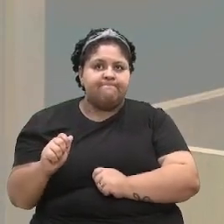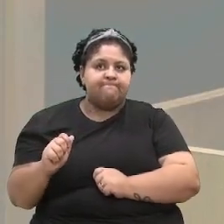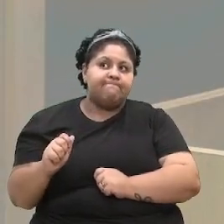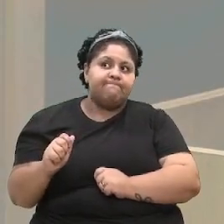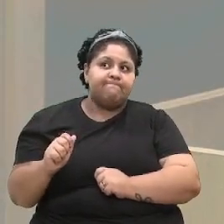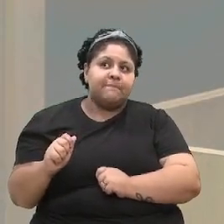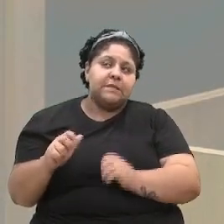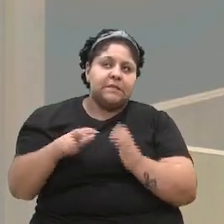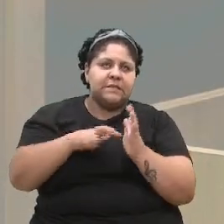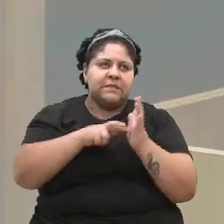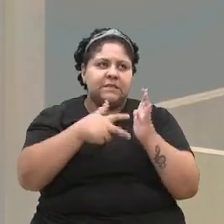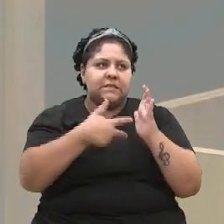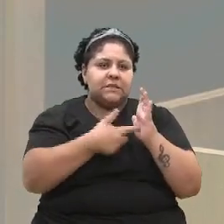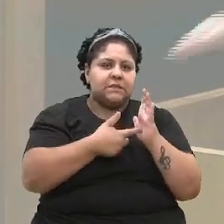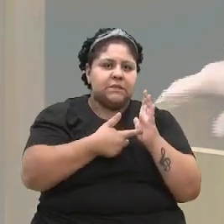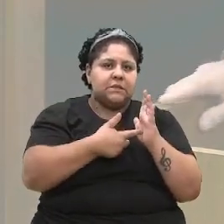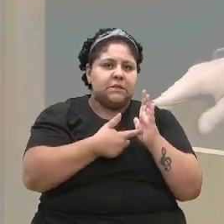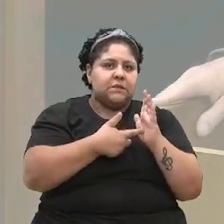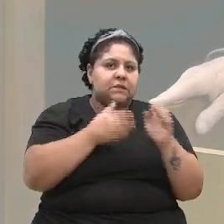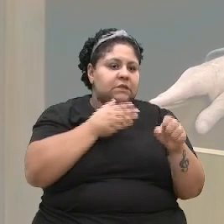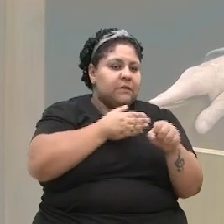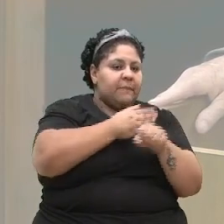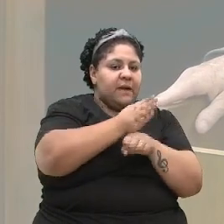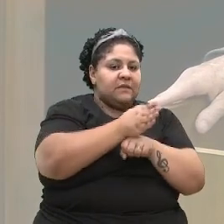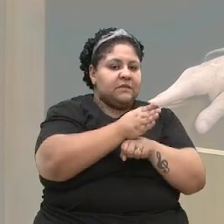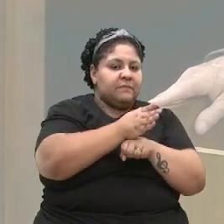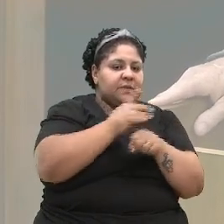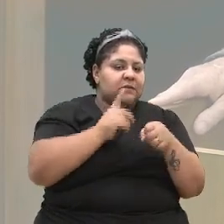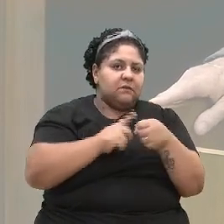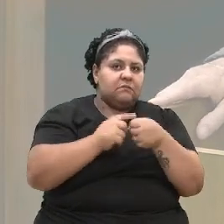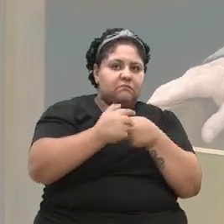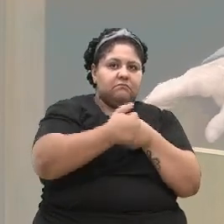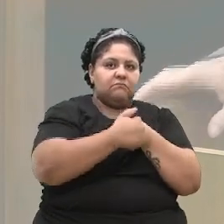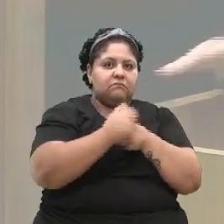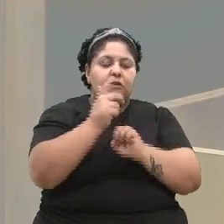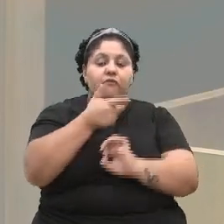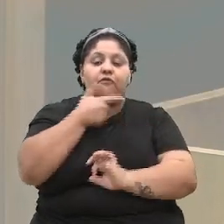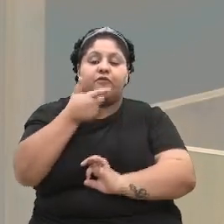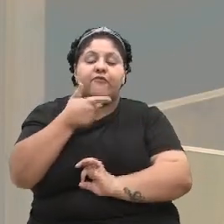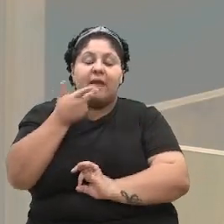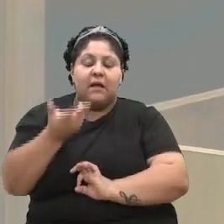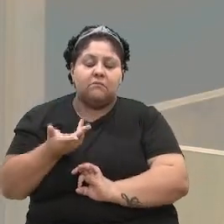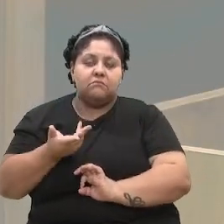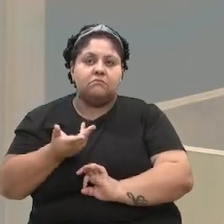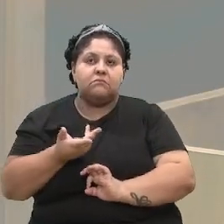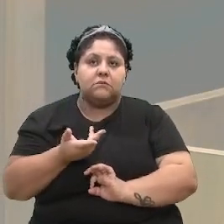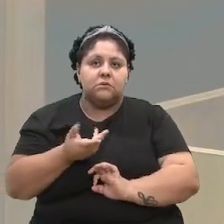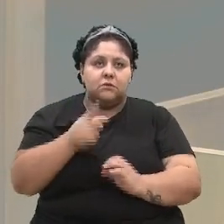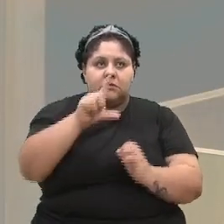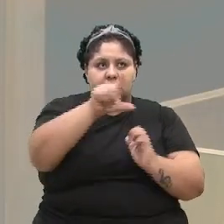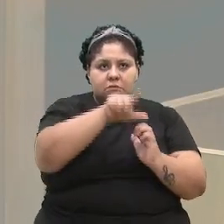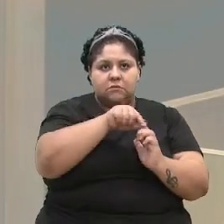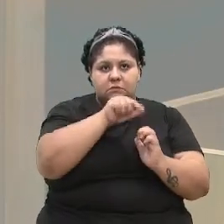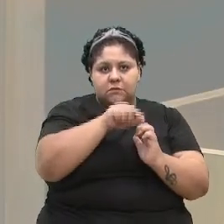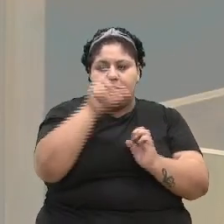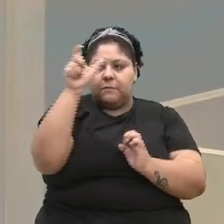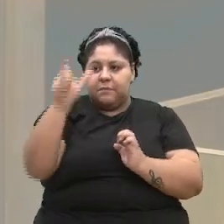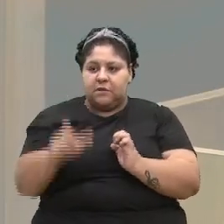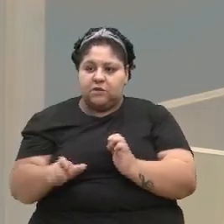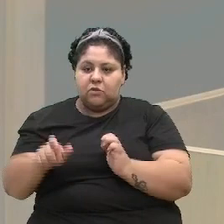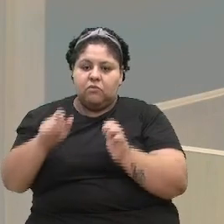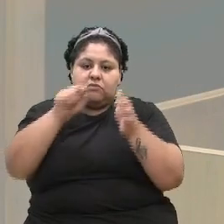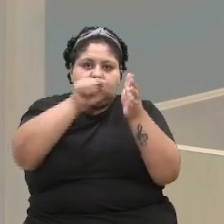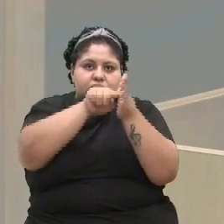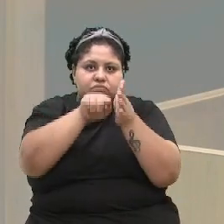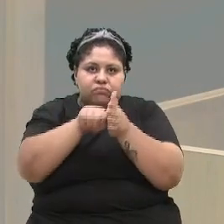traduz no envolvimento da cidade. Foi dito por empresários, pessoas que fazem